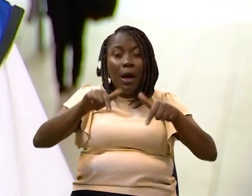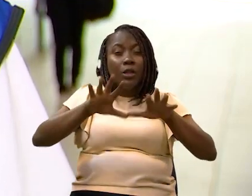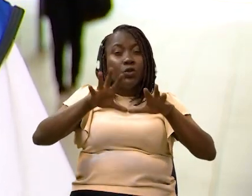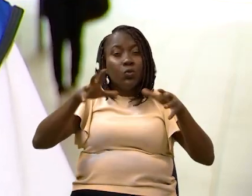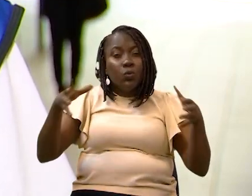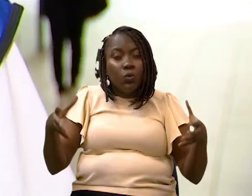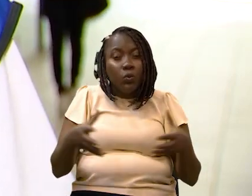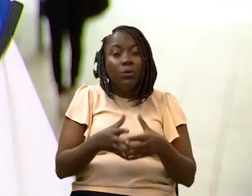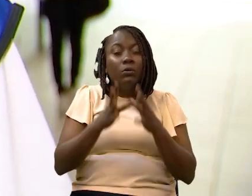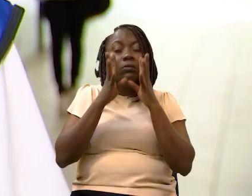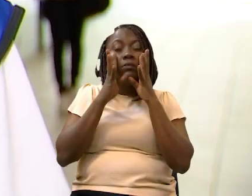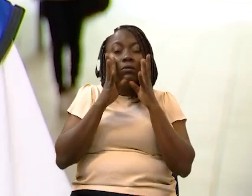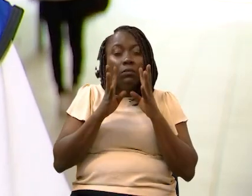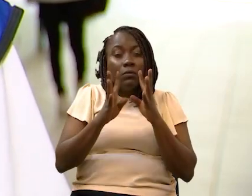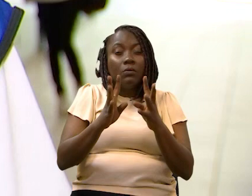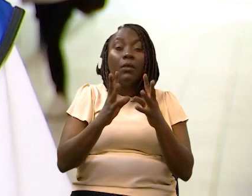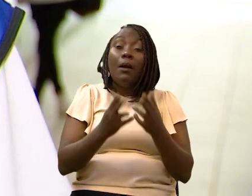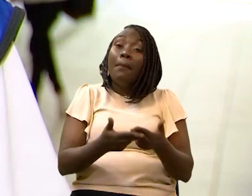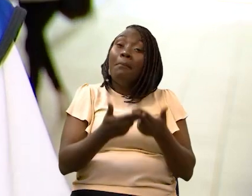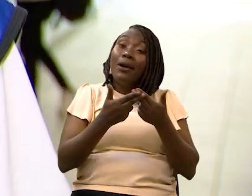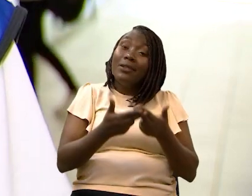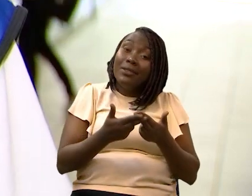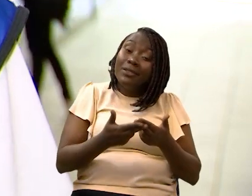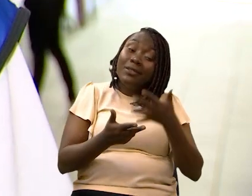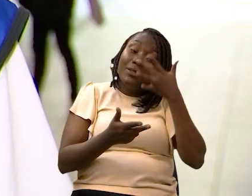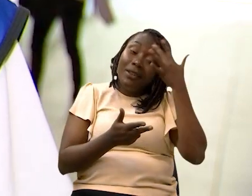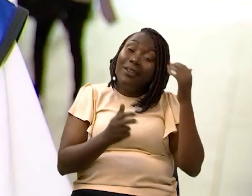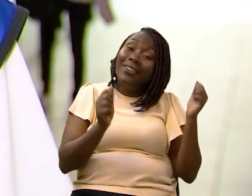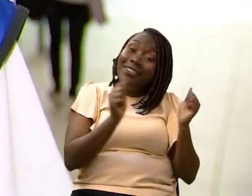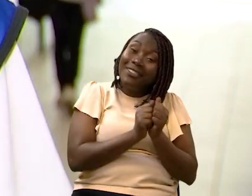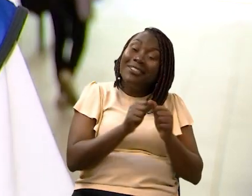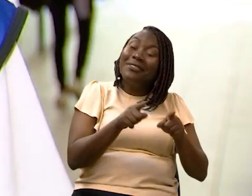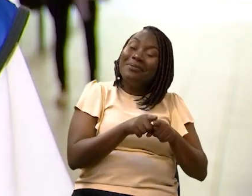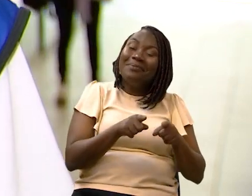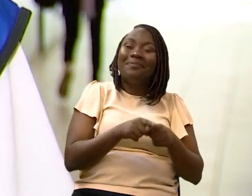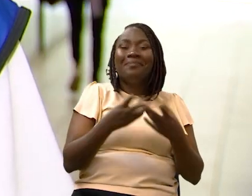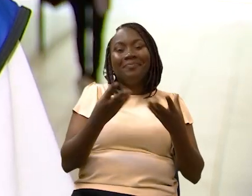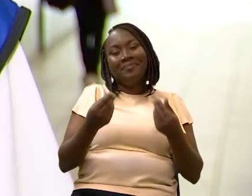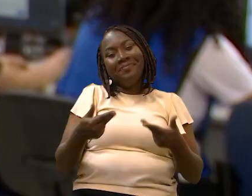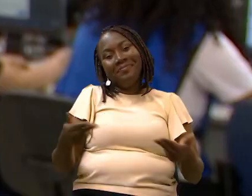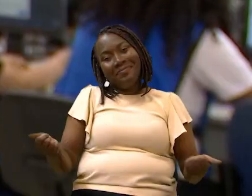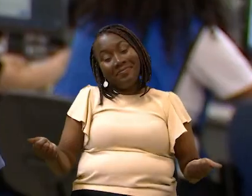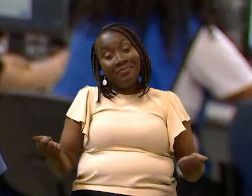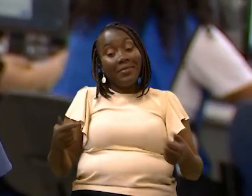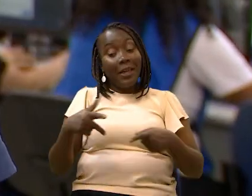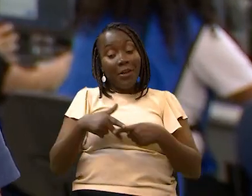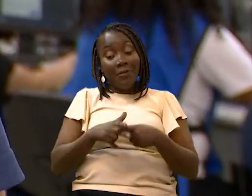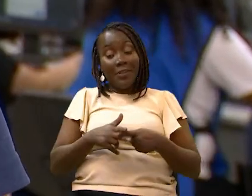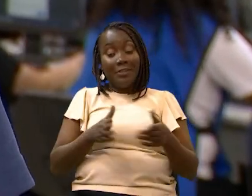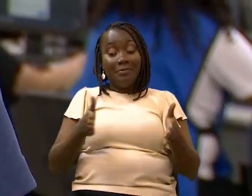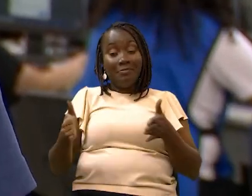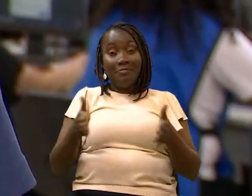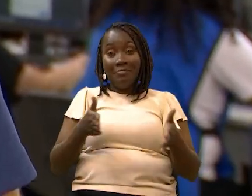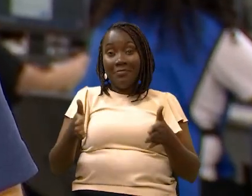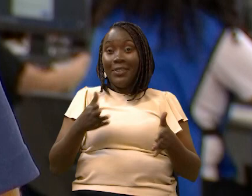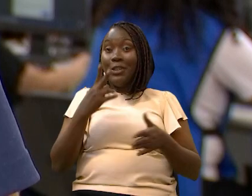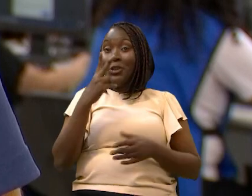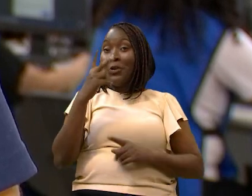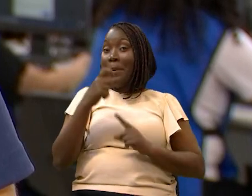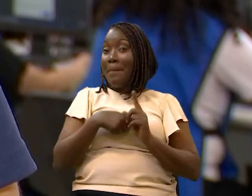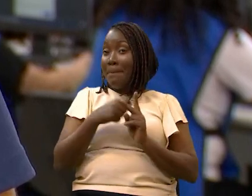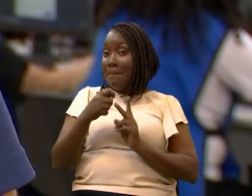trabalhos em grupo, ter concentração, você ter paciência com o próximo também, bastante coisa. Essa oficina tem uma durabilidade